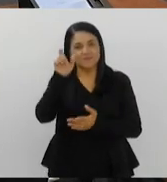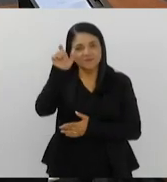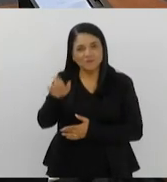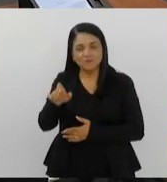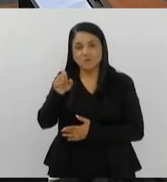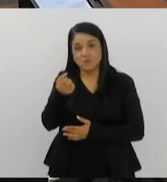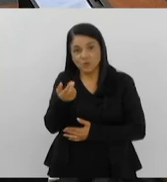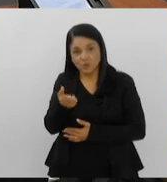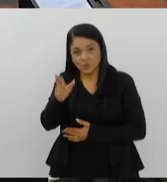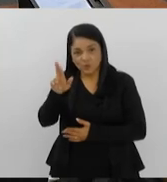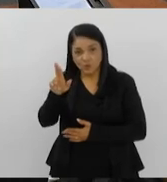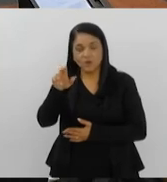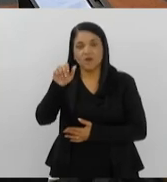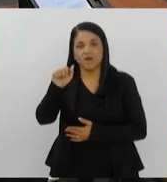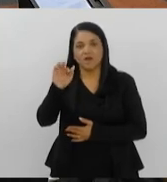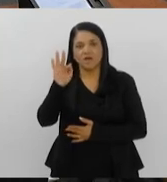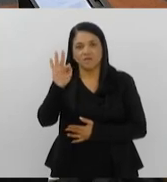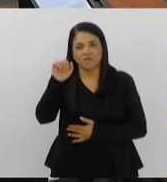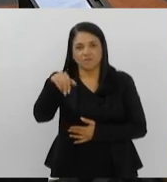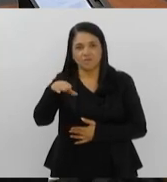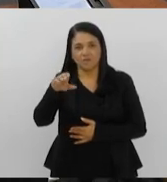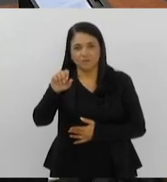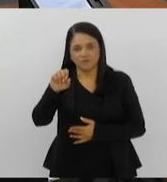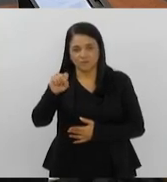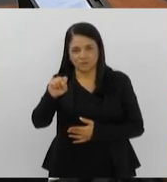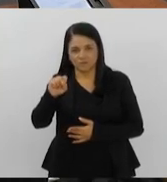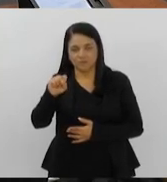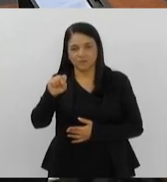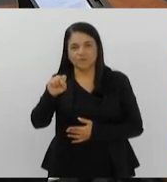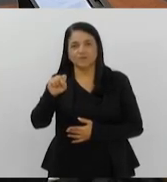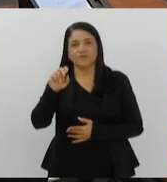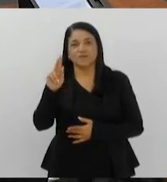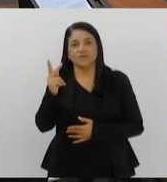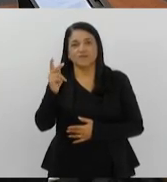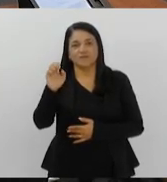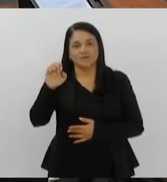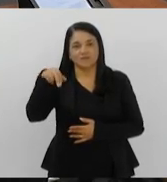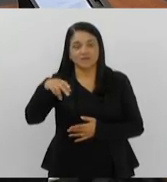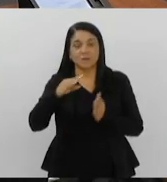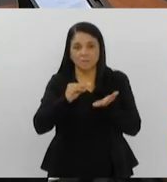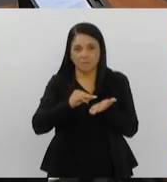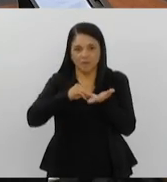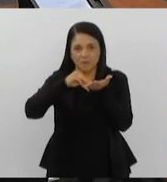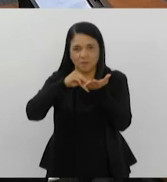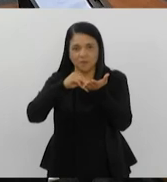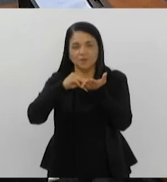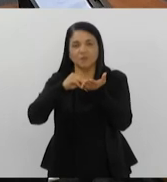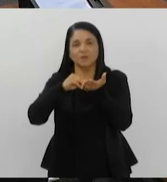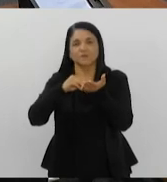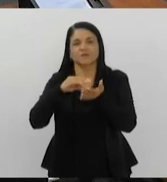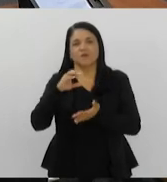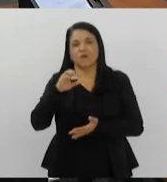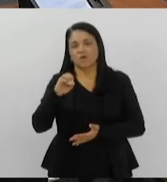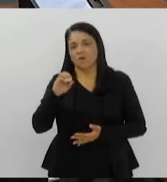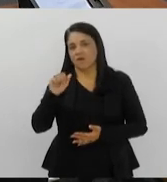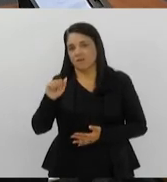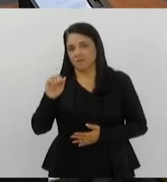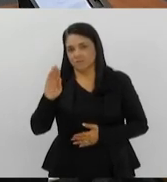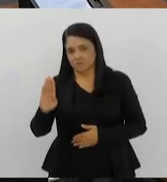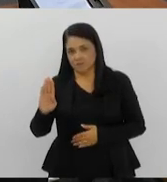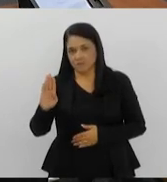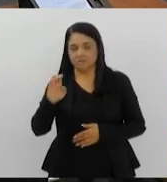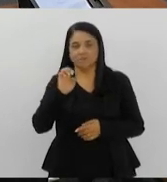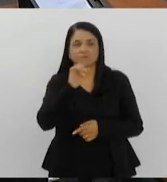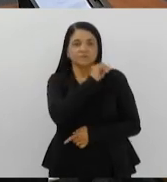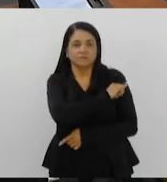Dr Afonso Henrique destre membro da comissão de Direito Eleitoral da Ordem advogado do Brasil OAB Rio